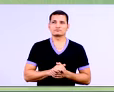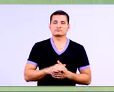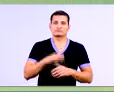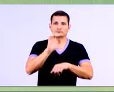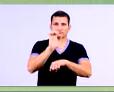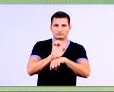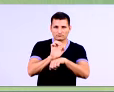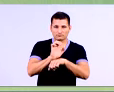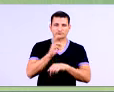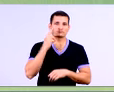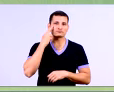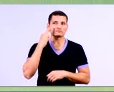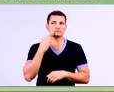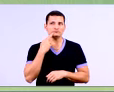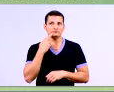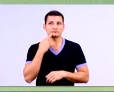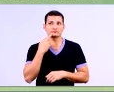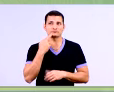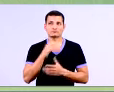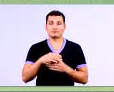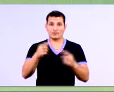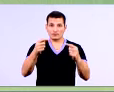estado de Rondônia. Aqui embaixo